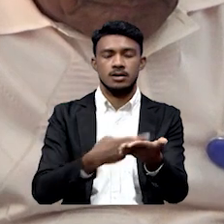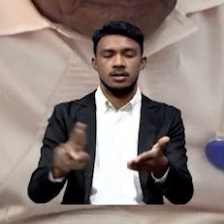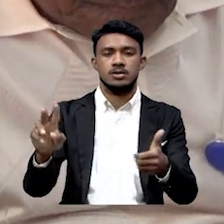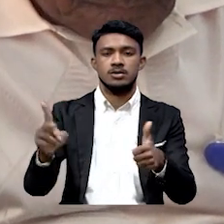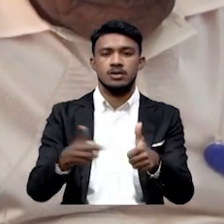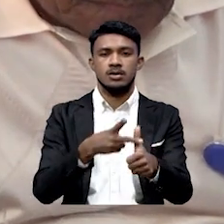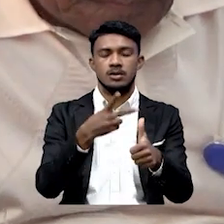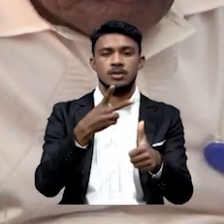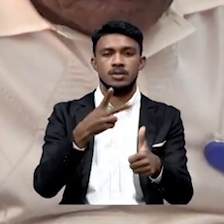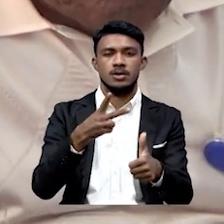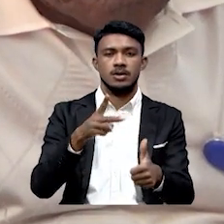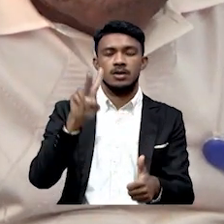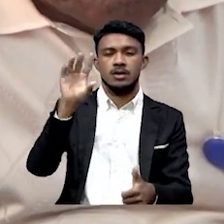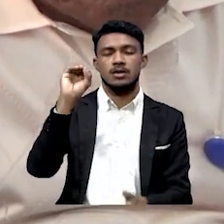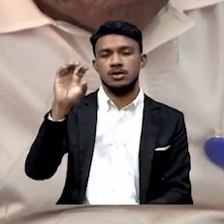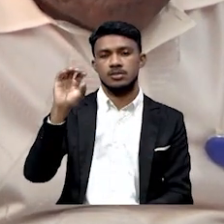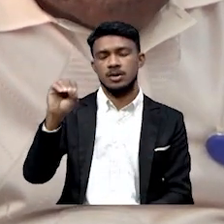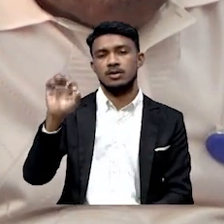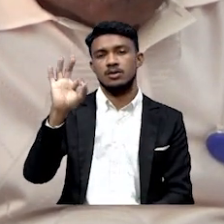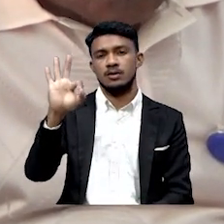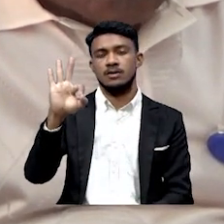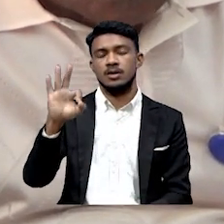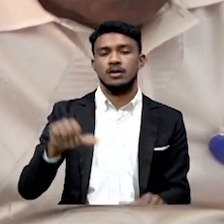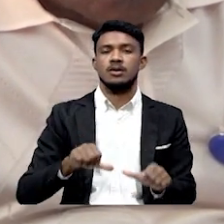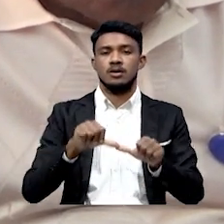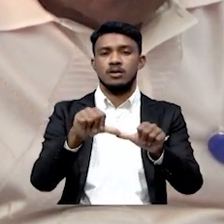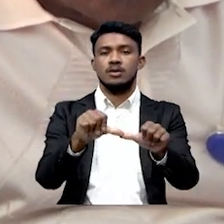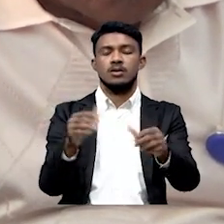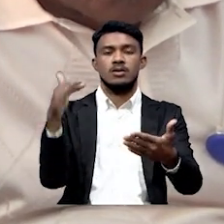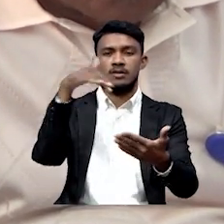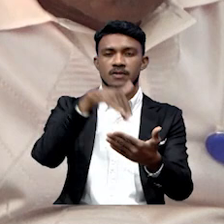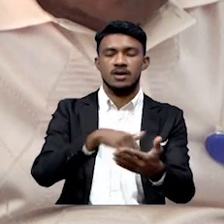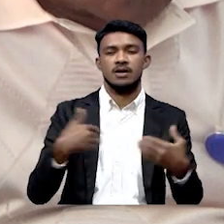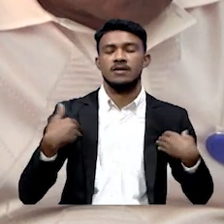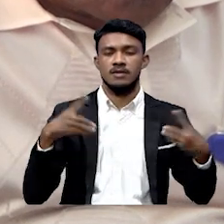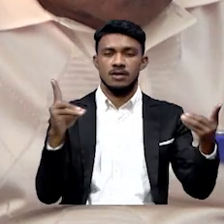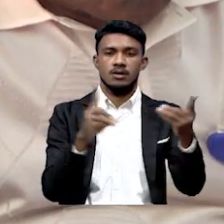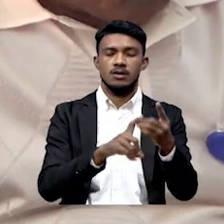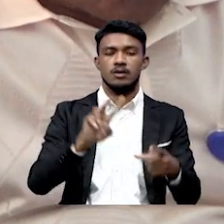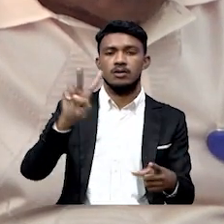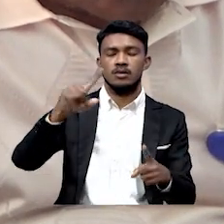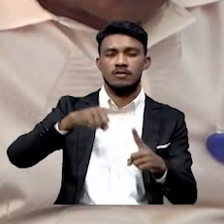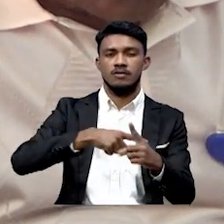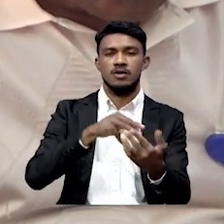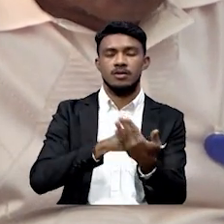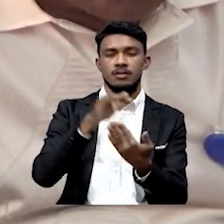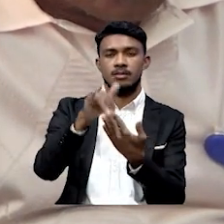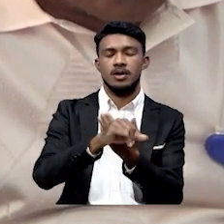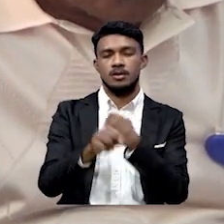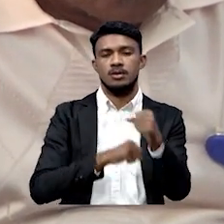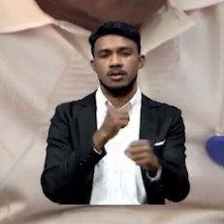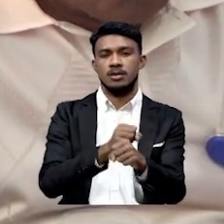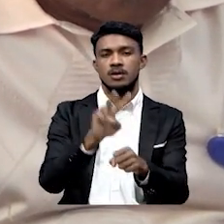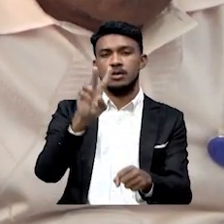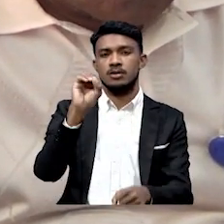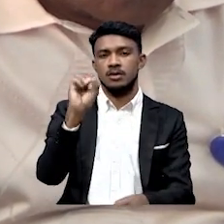2009 nian se continua fali a rua e a Lorong Rua Fulan Mayo Tinan Rihun Rua Rua Nolo